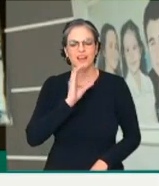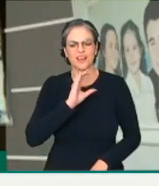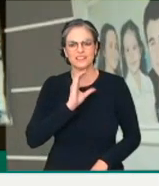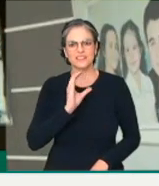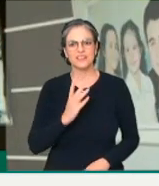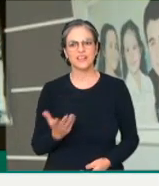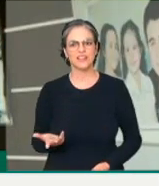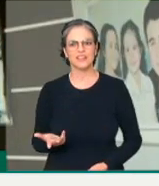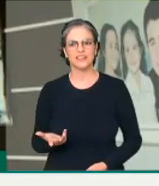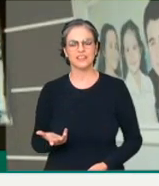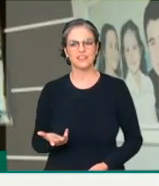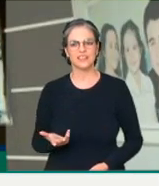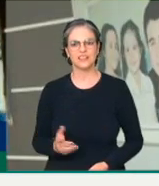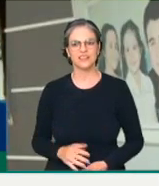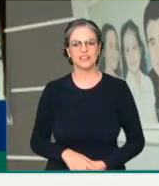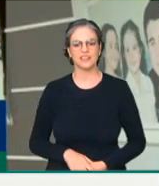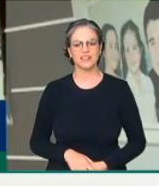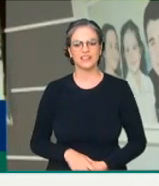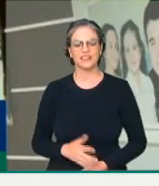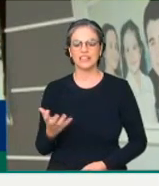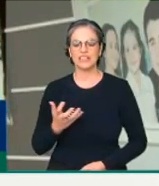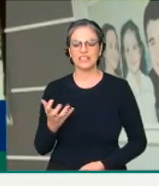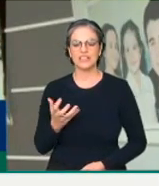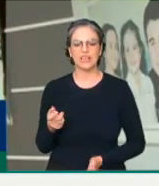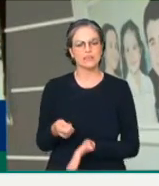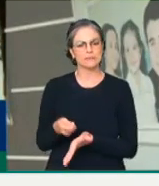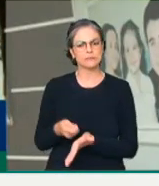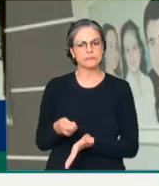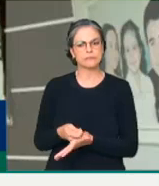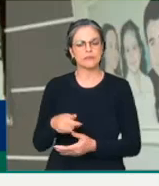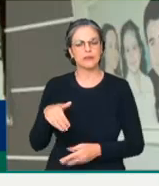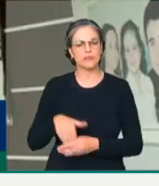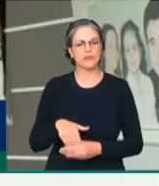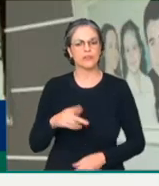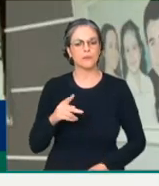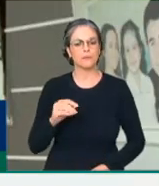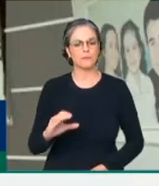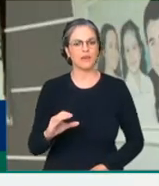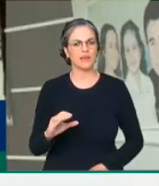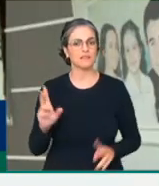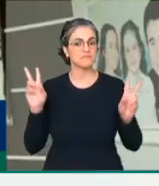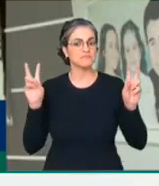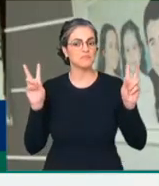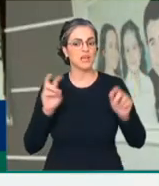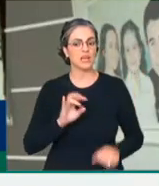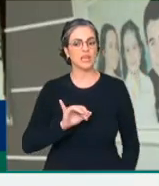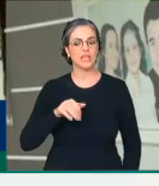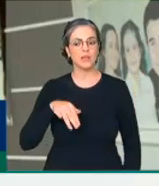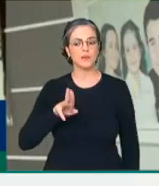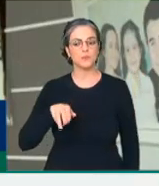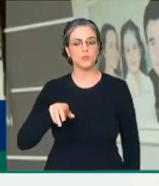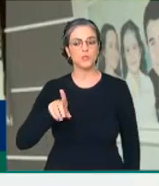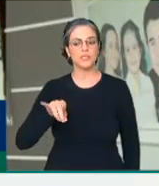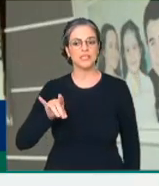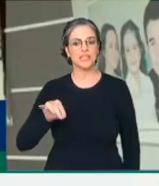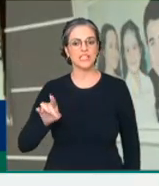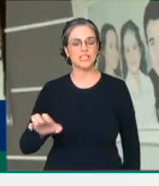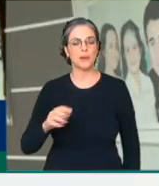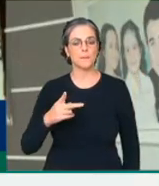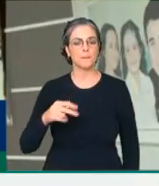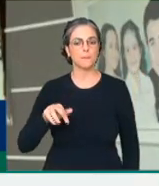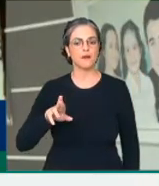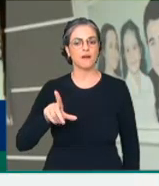está sendo imprimida a tramitação da PEC da imunidade parlamentar. Não há razão para